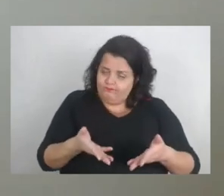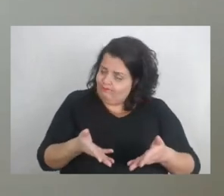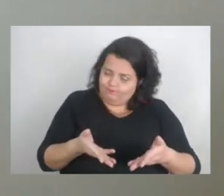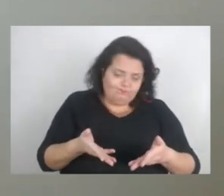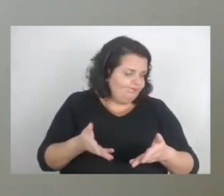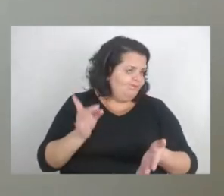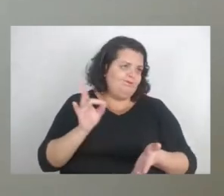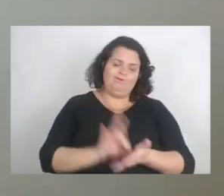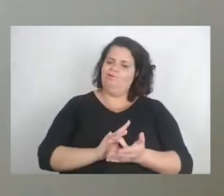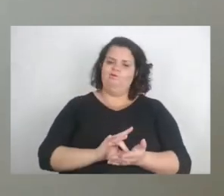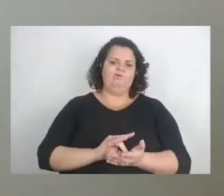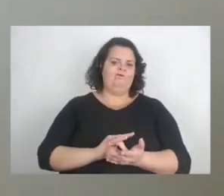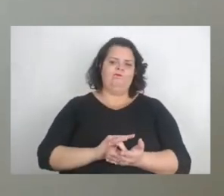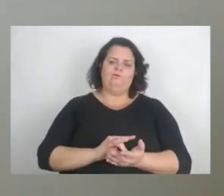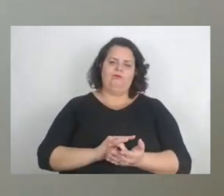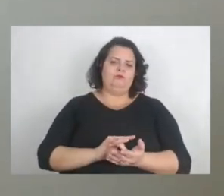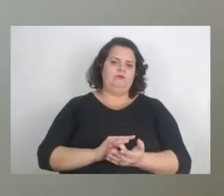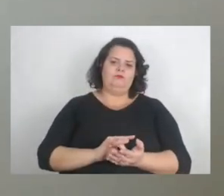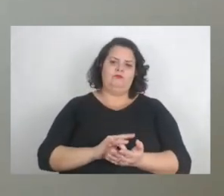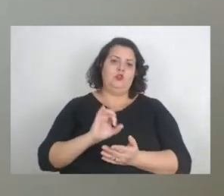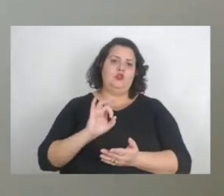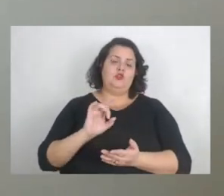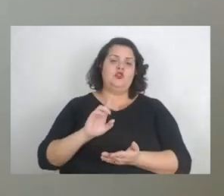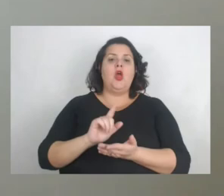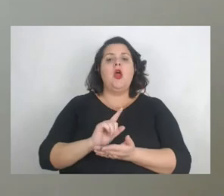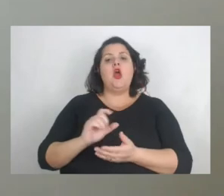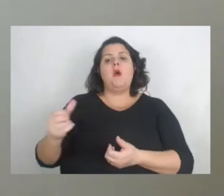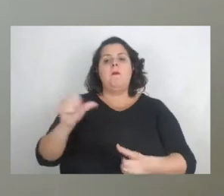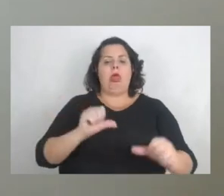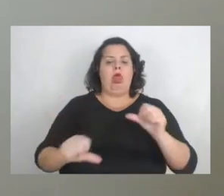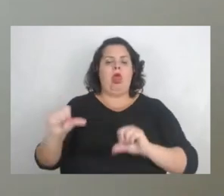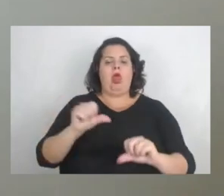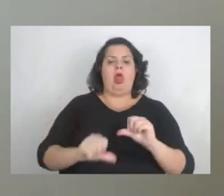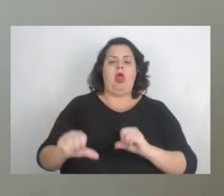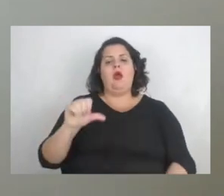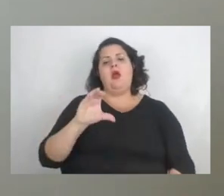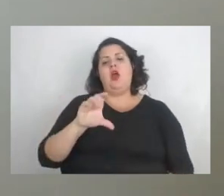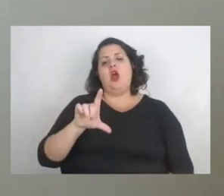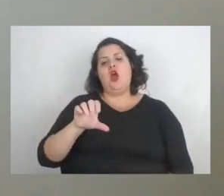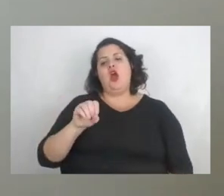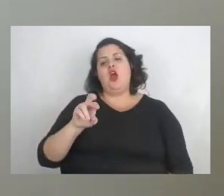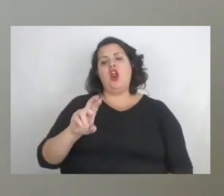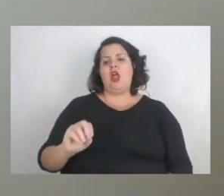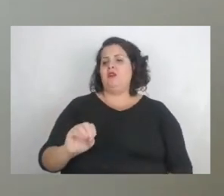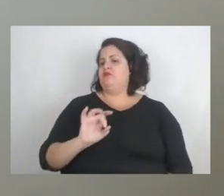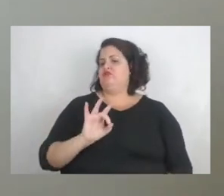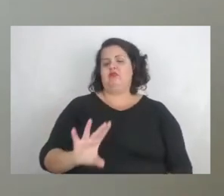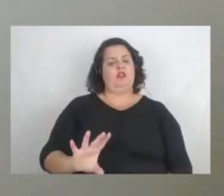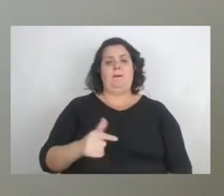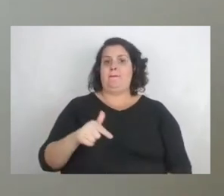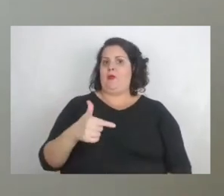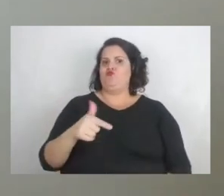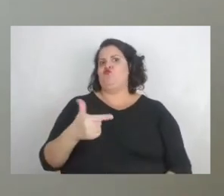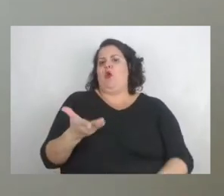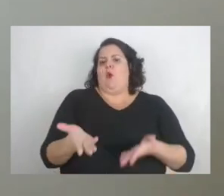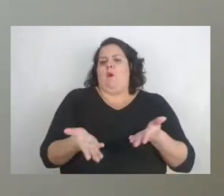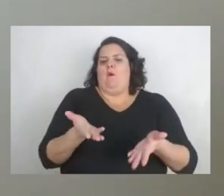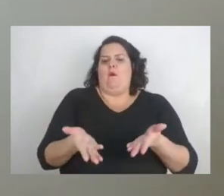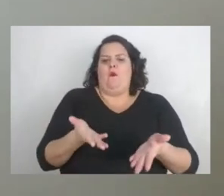a um processo de cloração apenas. Ele não é tratado. Então, como a Deise mostrou ali, quando você adiciona o